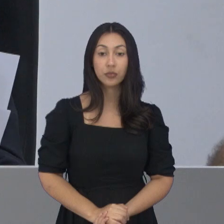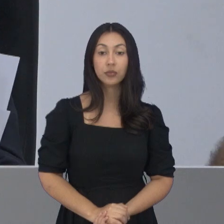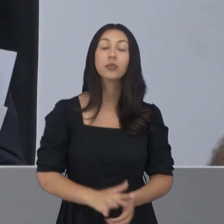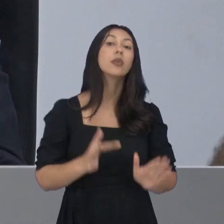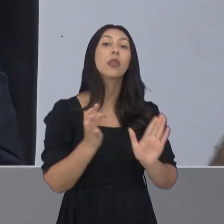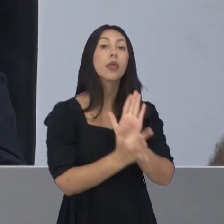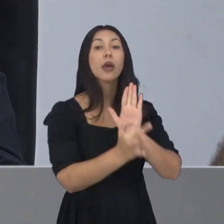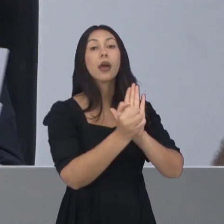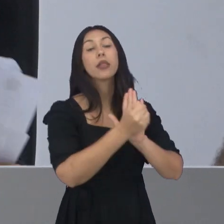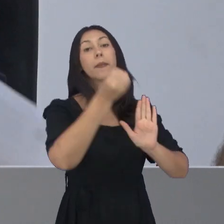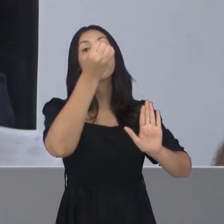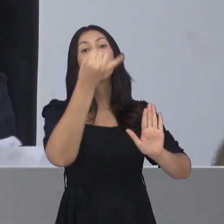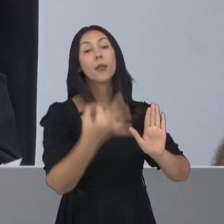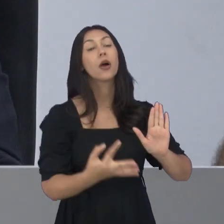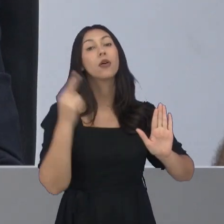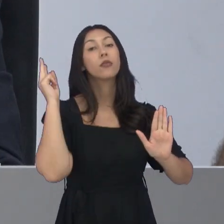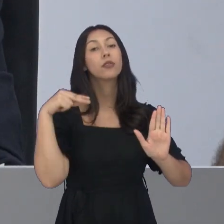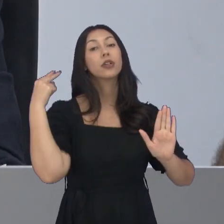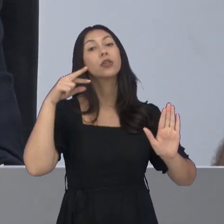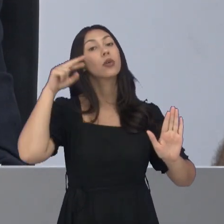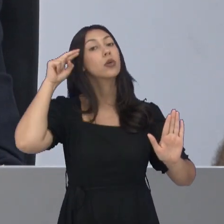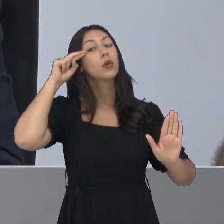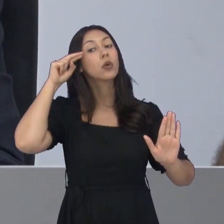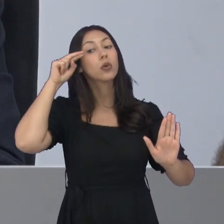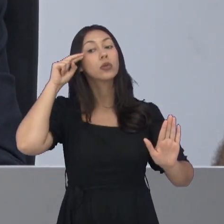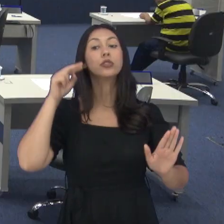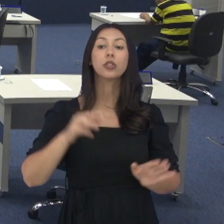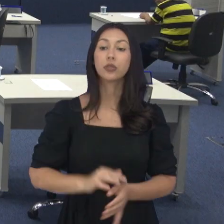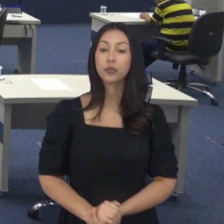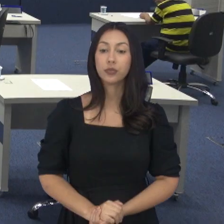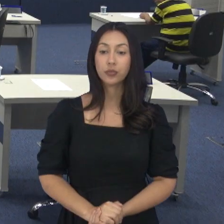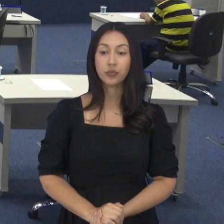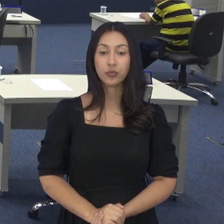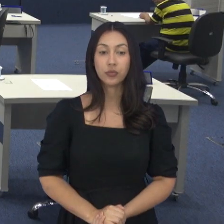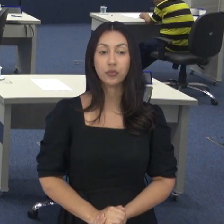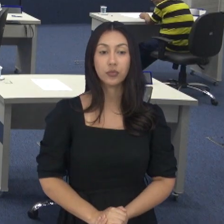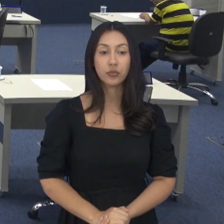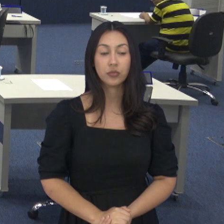Escrito para falar no processo, o vereador Rogério Dacacém.